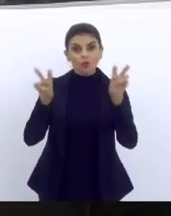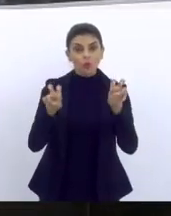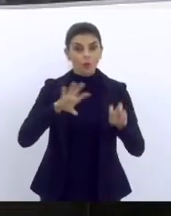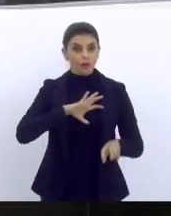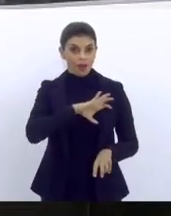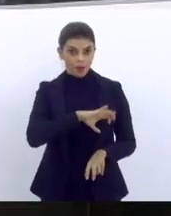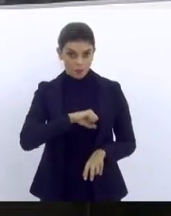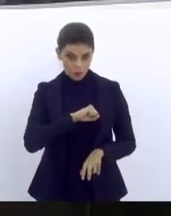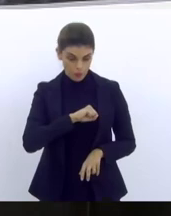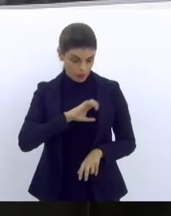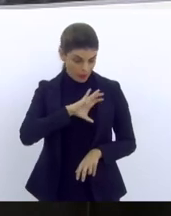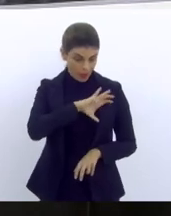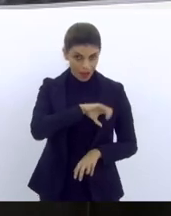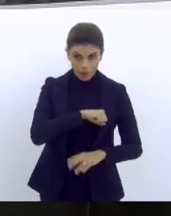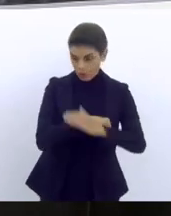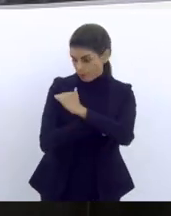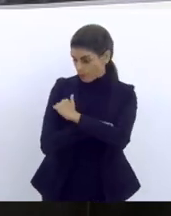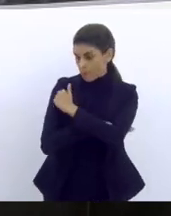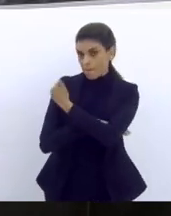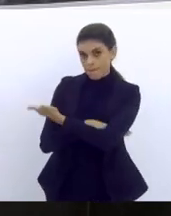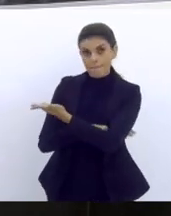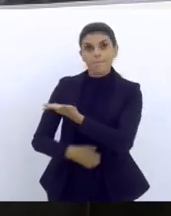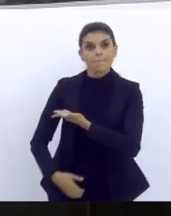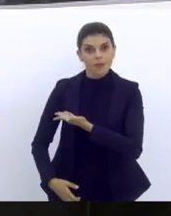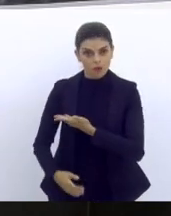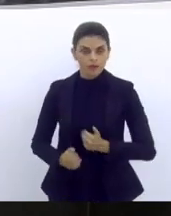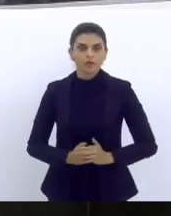amor ao próximo. E o grupo é exatamente isso.